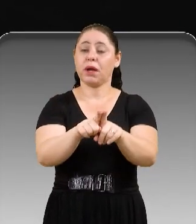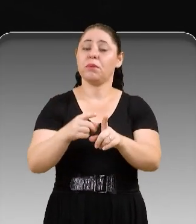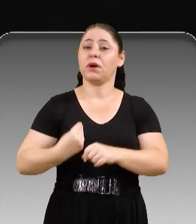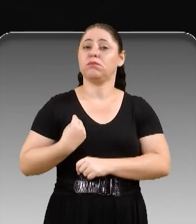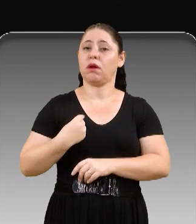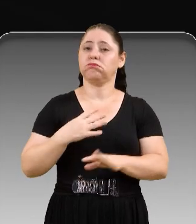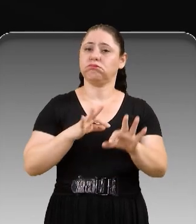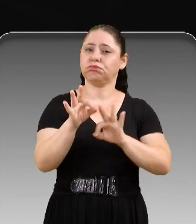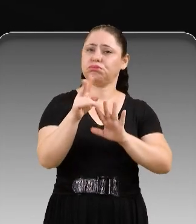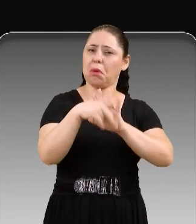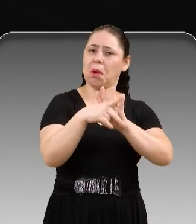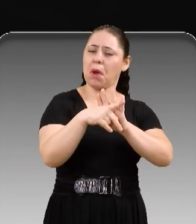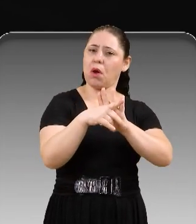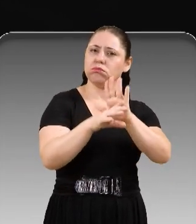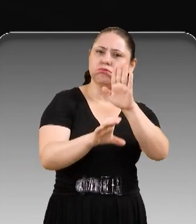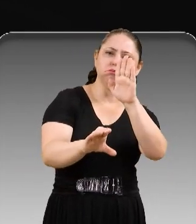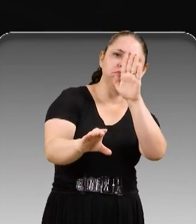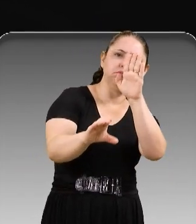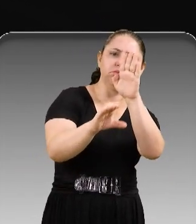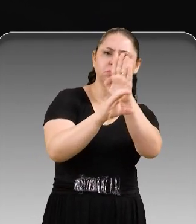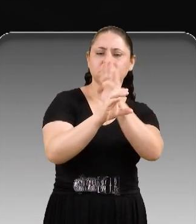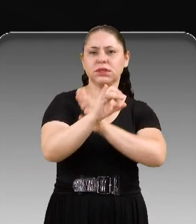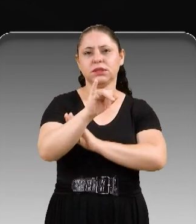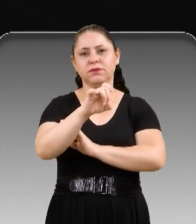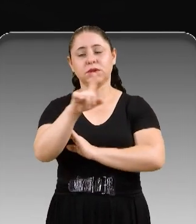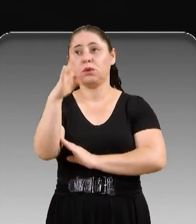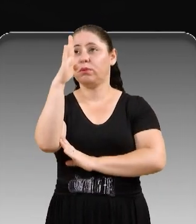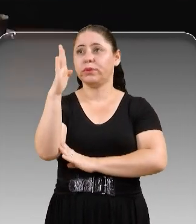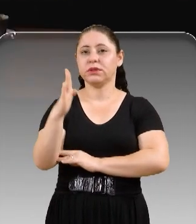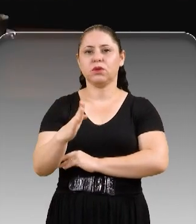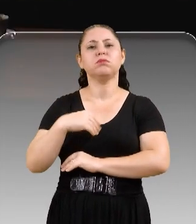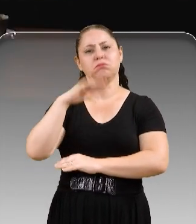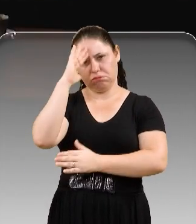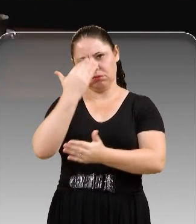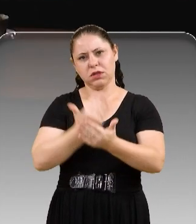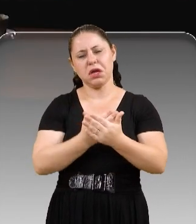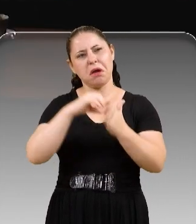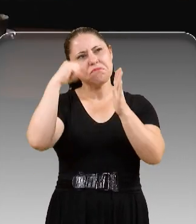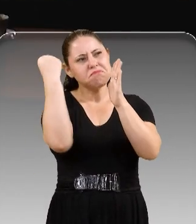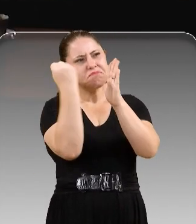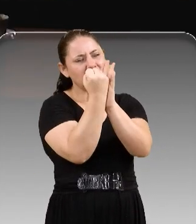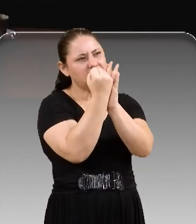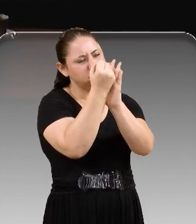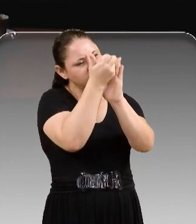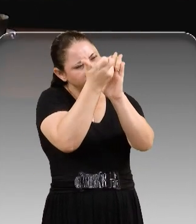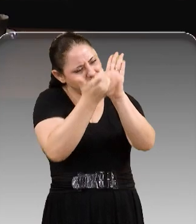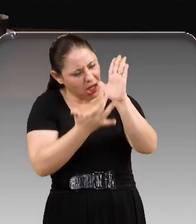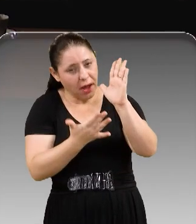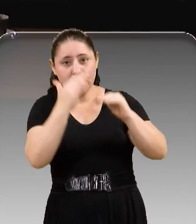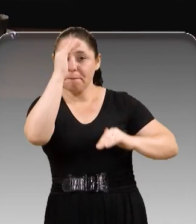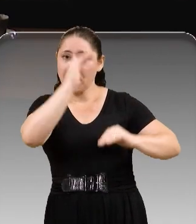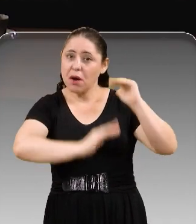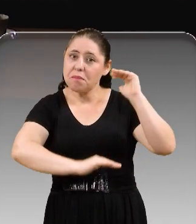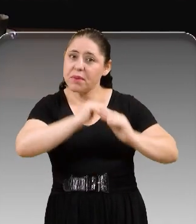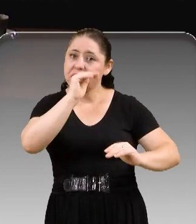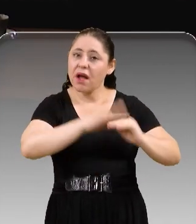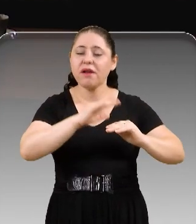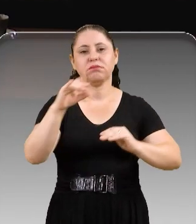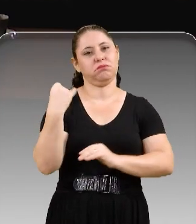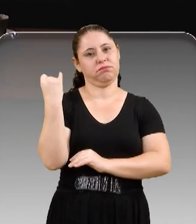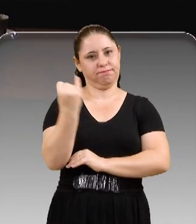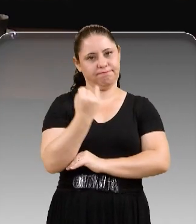da elaboração do novo Código do Processo Civil Brasileiro. Eu acredito que são registros aí marcantes na sua carreira, no seu